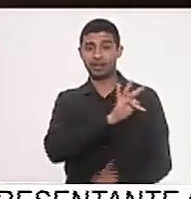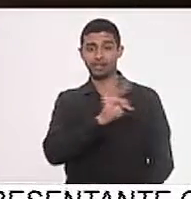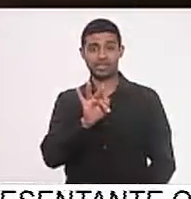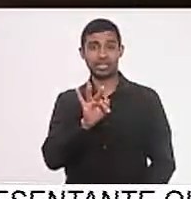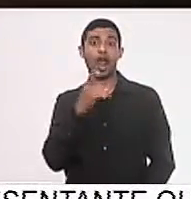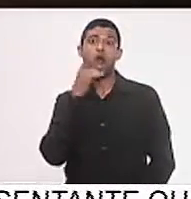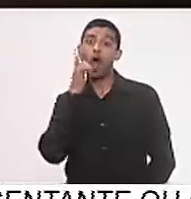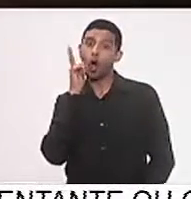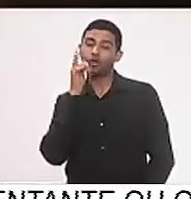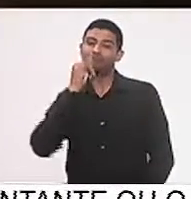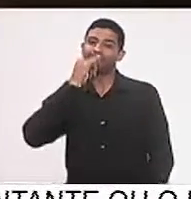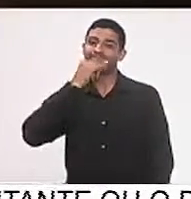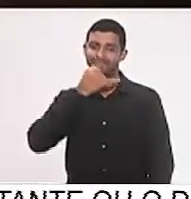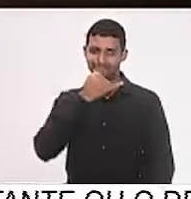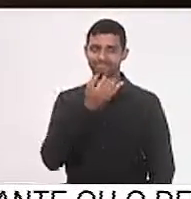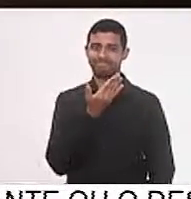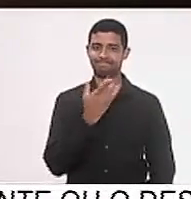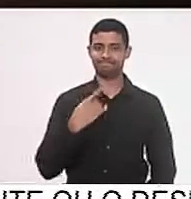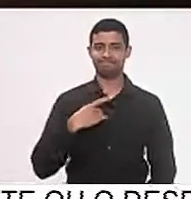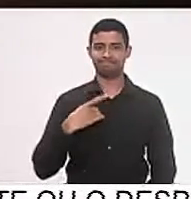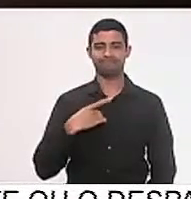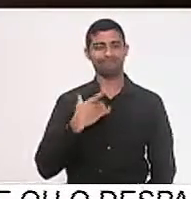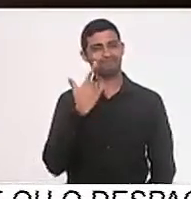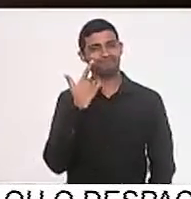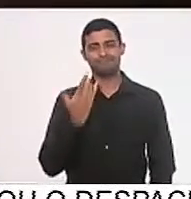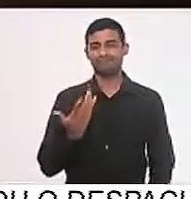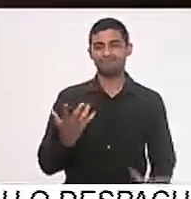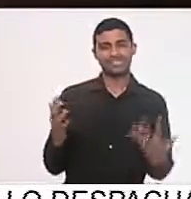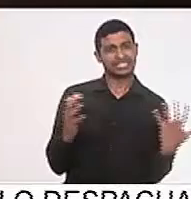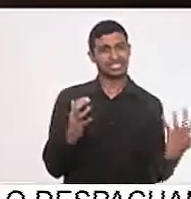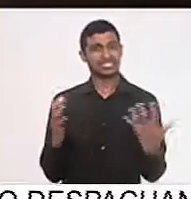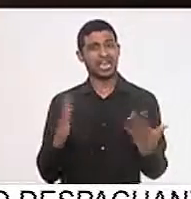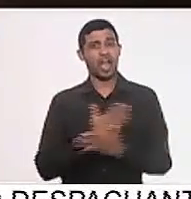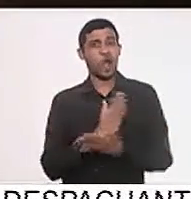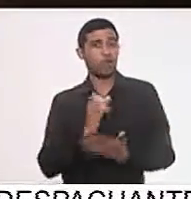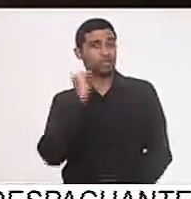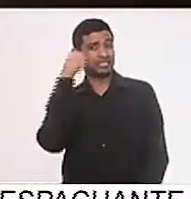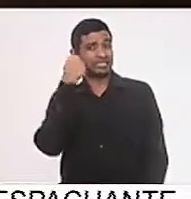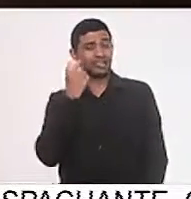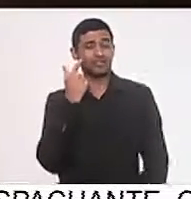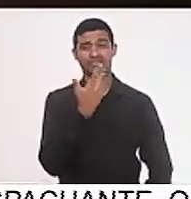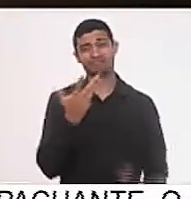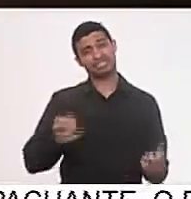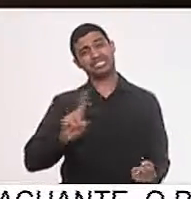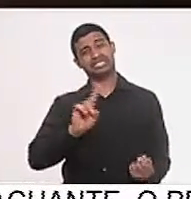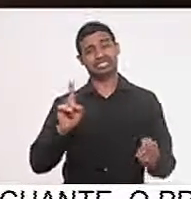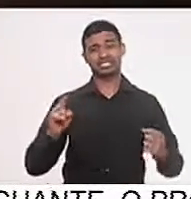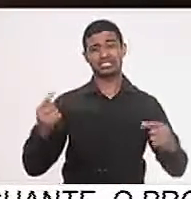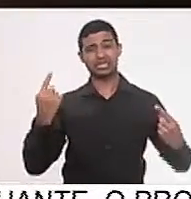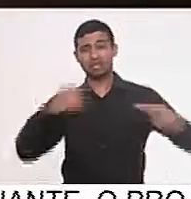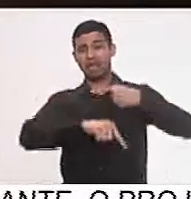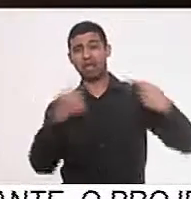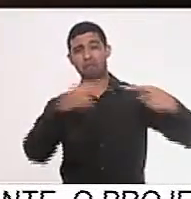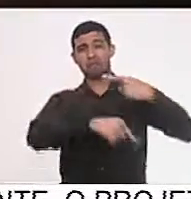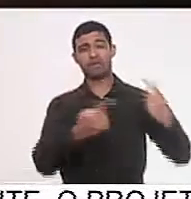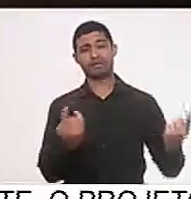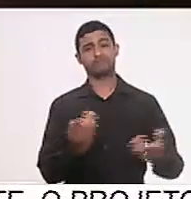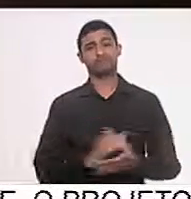tivemos ontem, infelizmente, uma certa frouxidão de senadores no Senado Federal que,